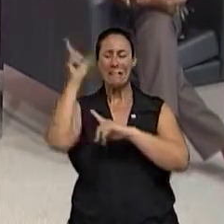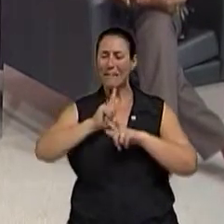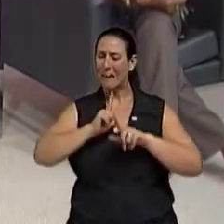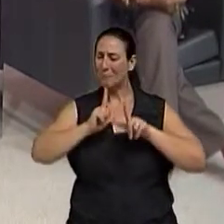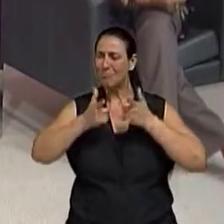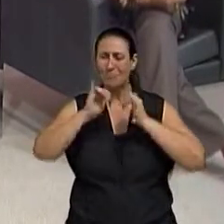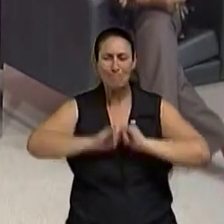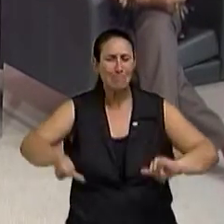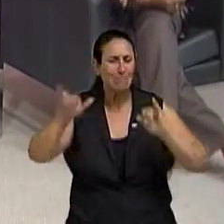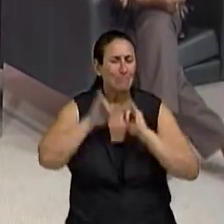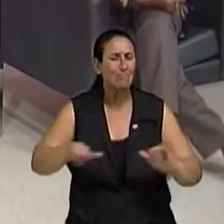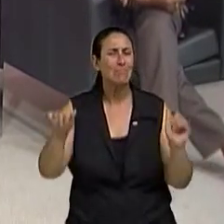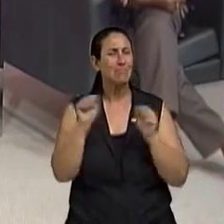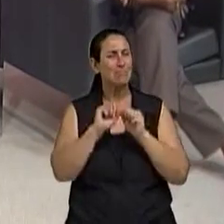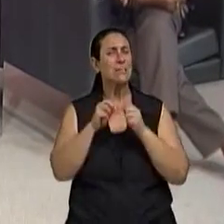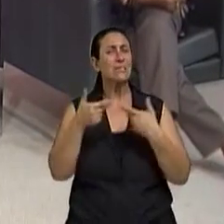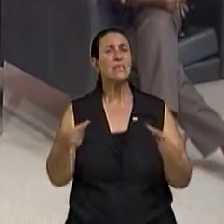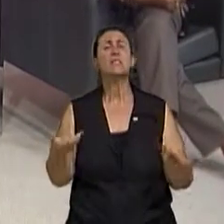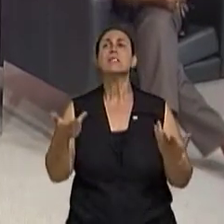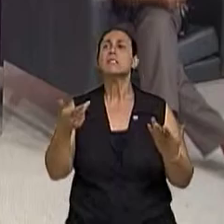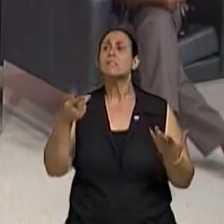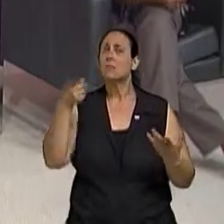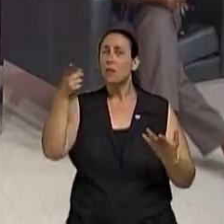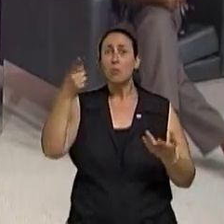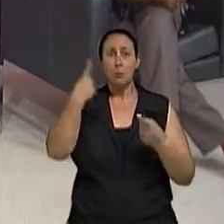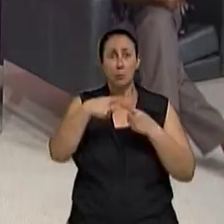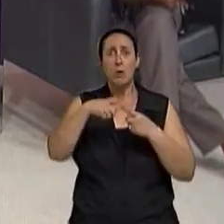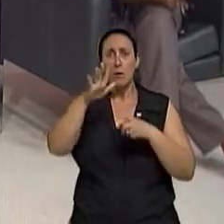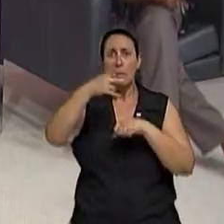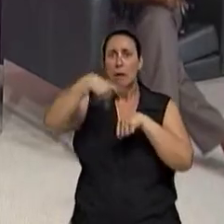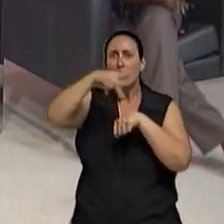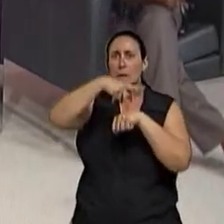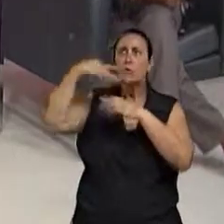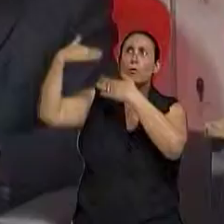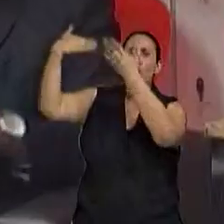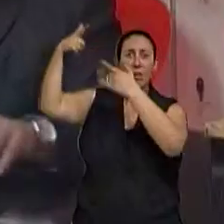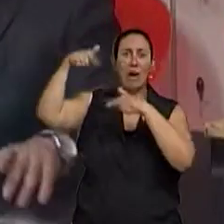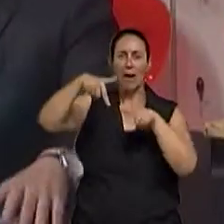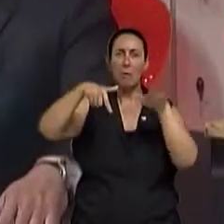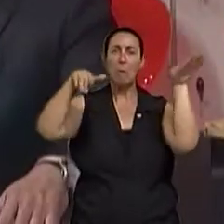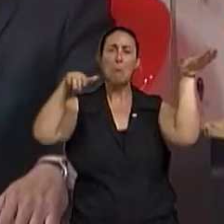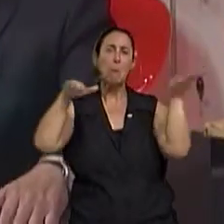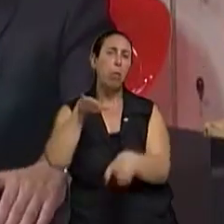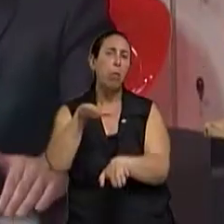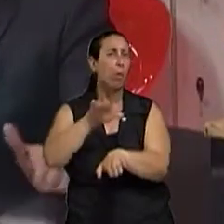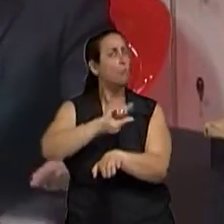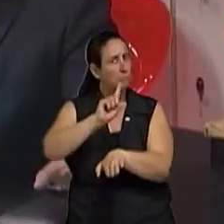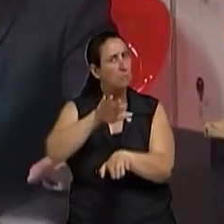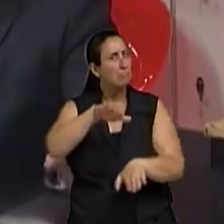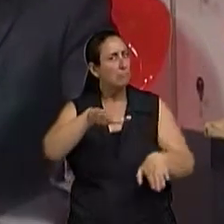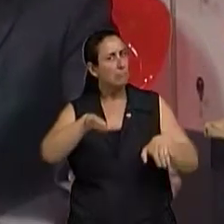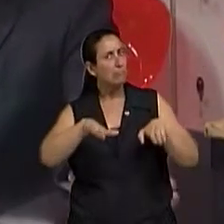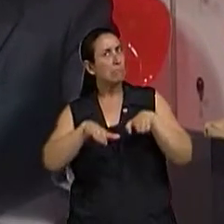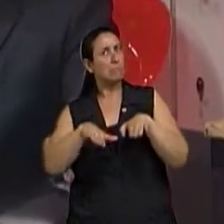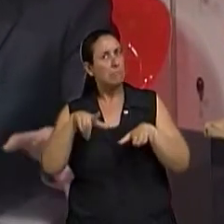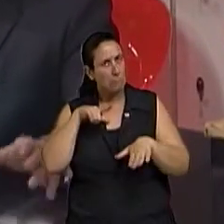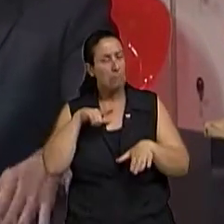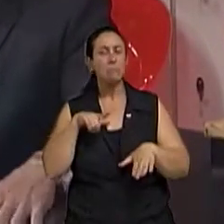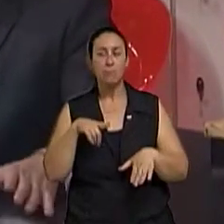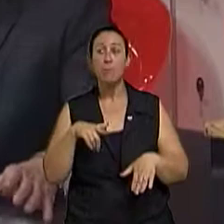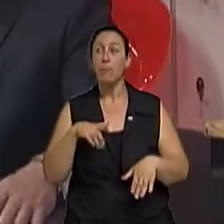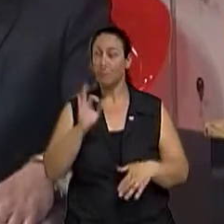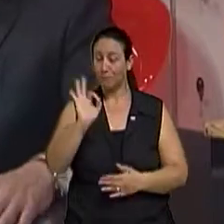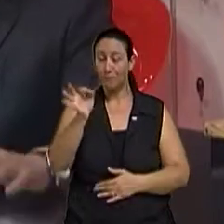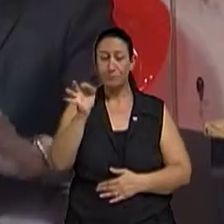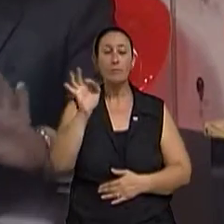para países bem desenvolvidos, né, doutor? Nós estamos bem ali juntinho com eles. Tu sabe que é uma coisa interessante, a gente tem feito cursos com o Ciro Libanero